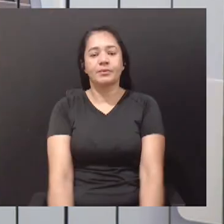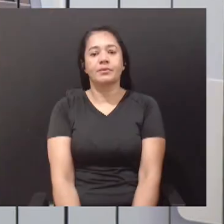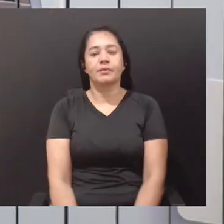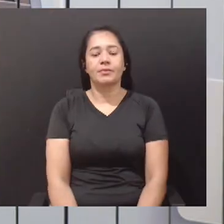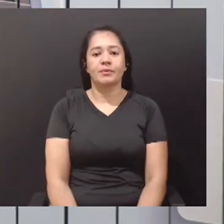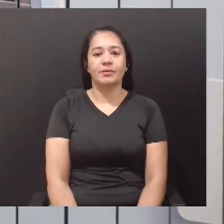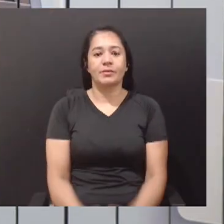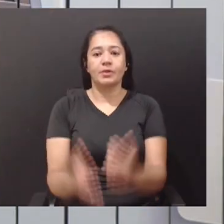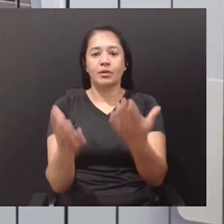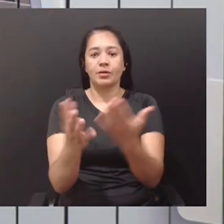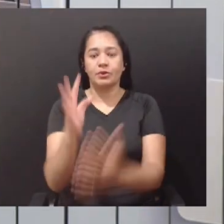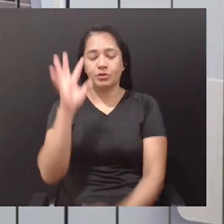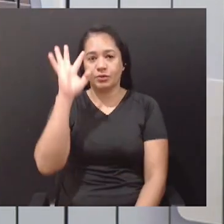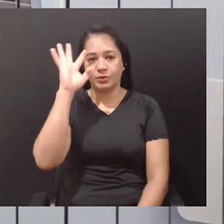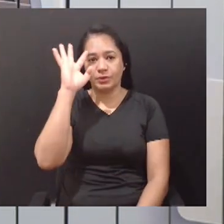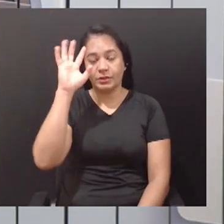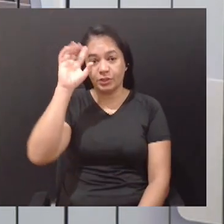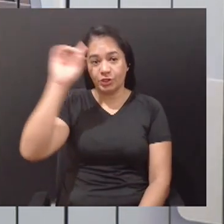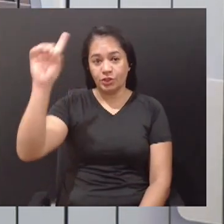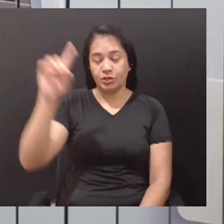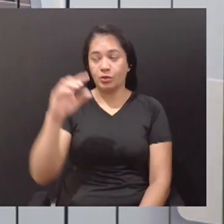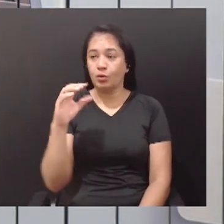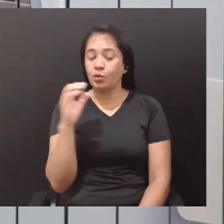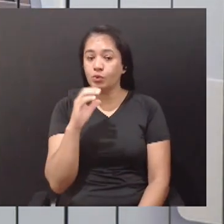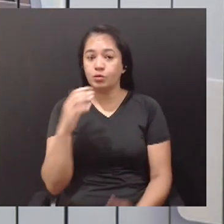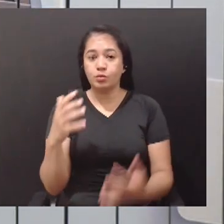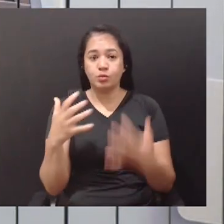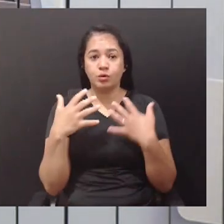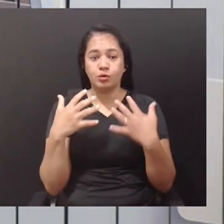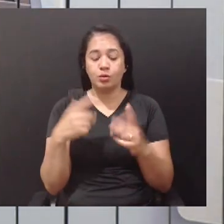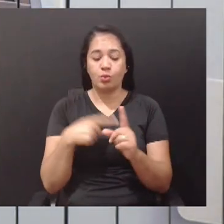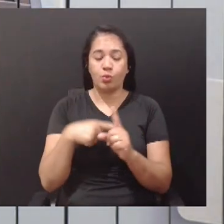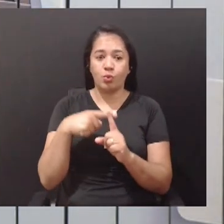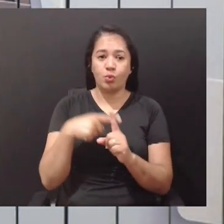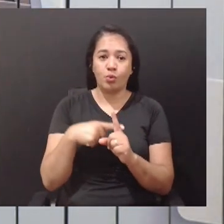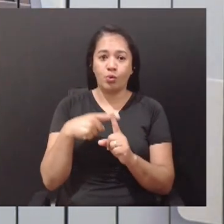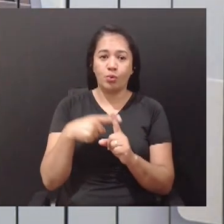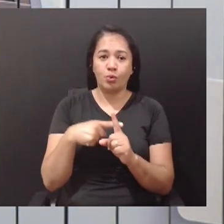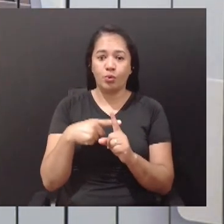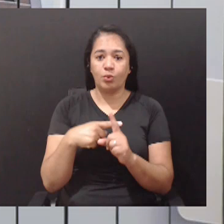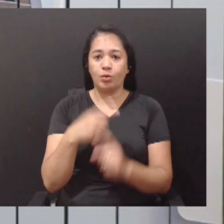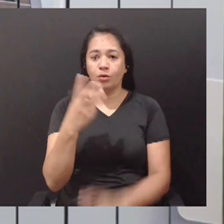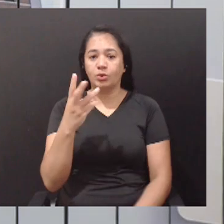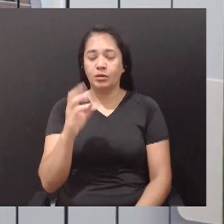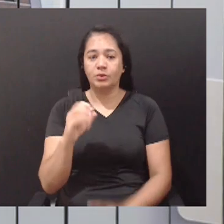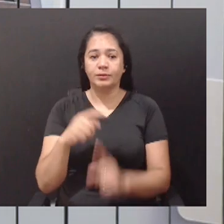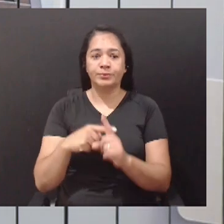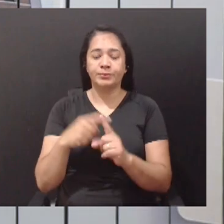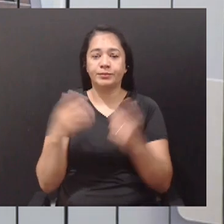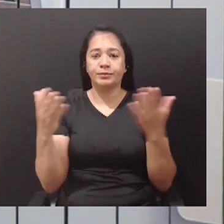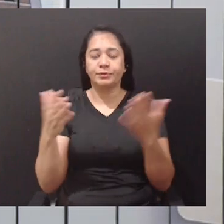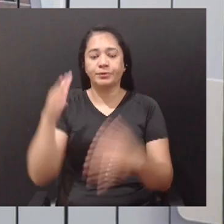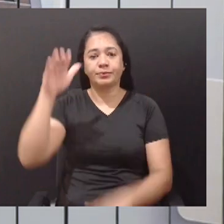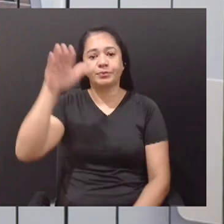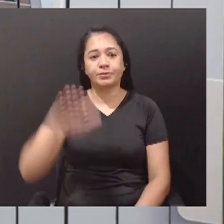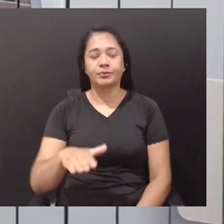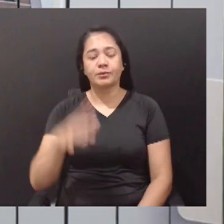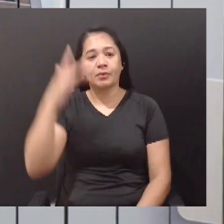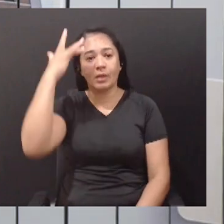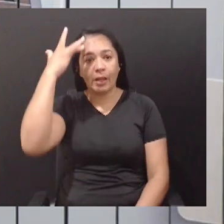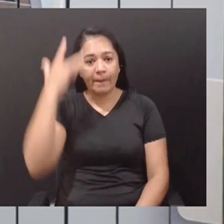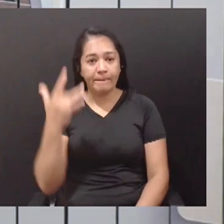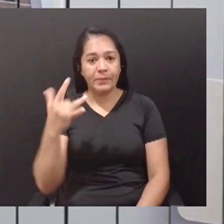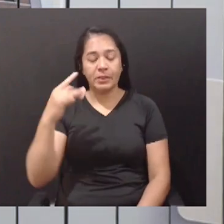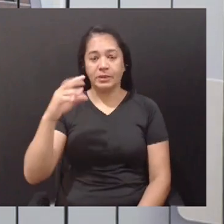Hoje, quarta-feira, dia quente, calor, termômetros acima dos 30 graus, agora à tarde. Para amanhã, quinta-feira,